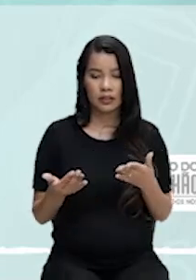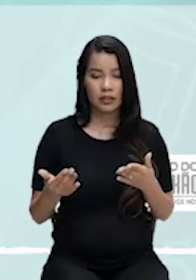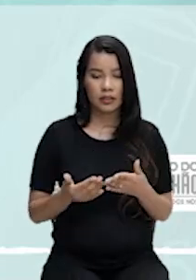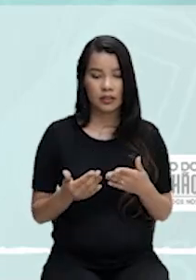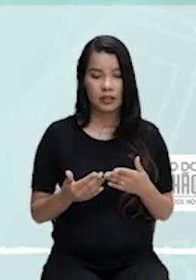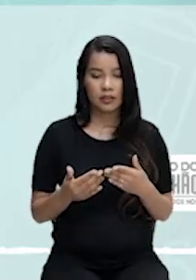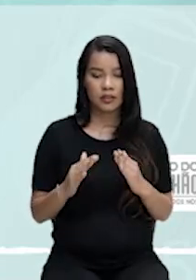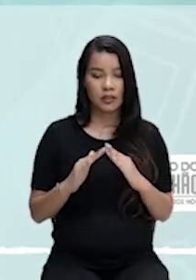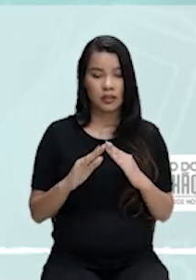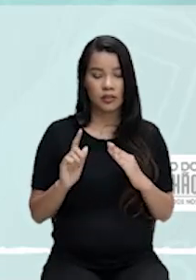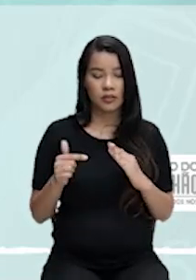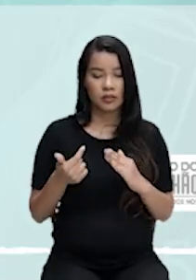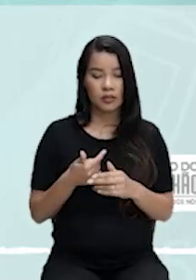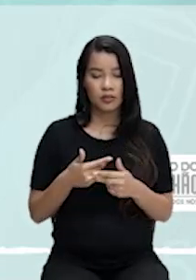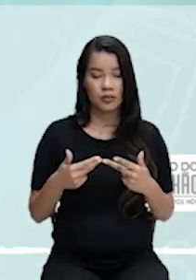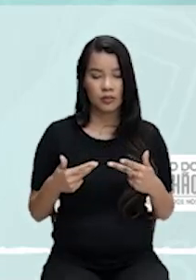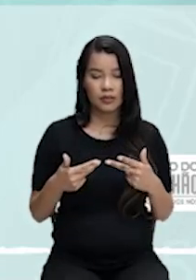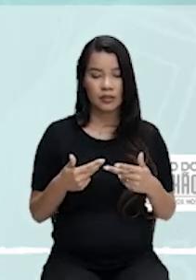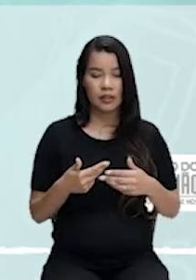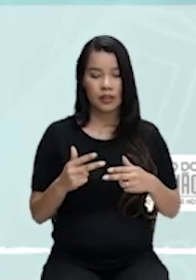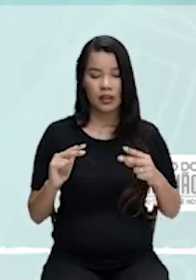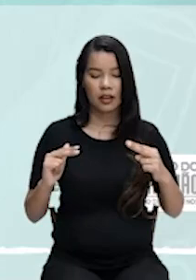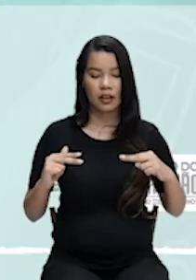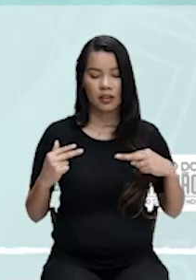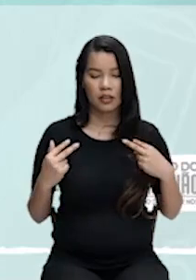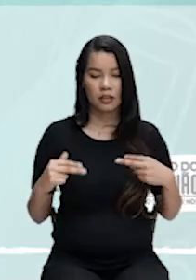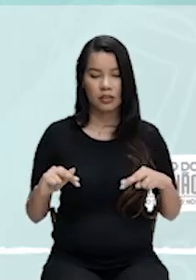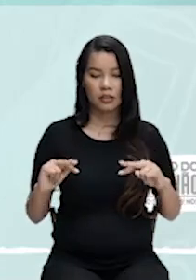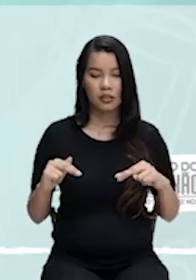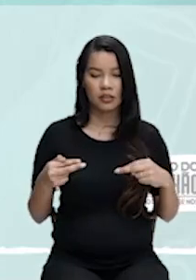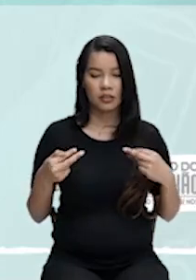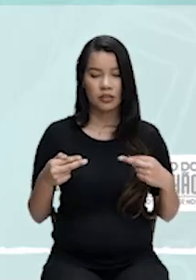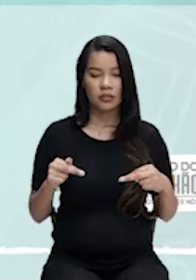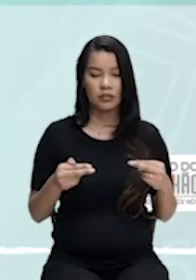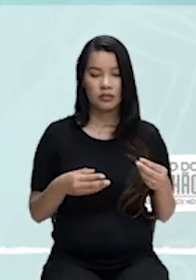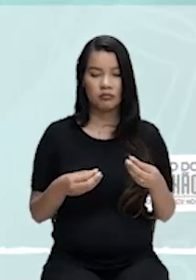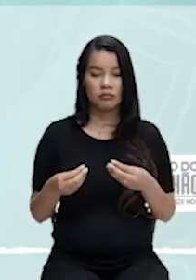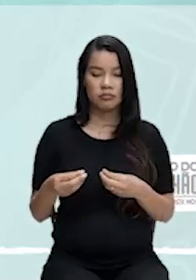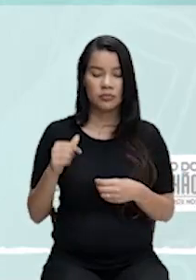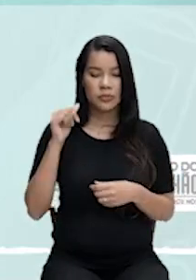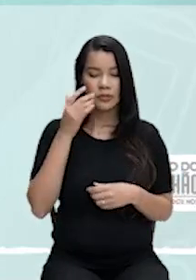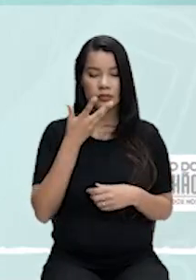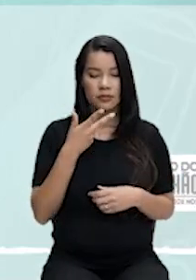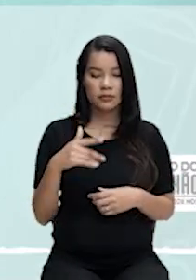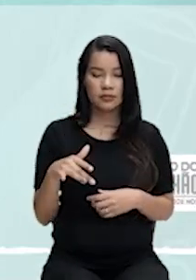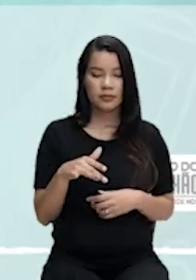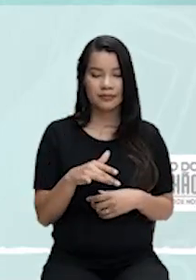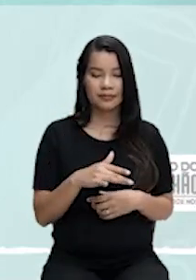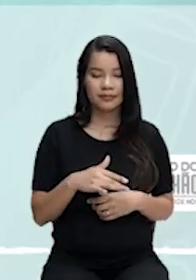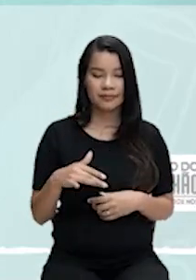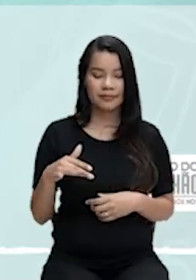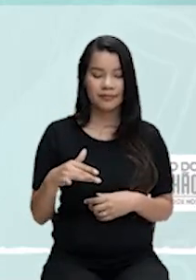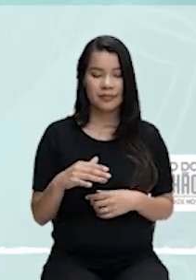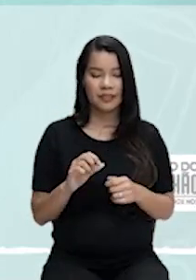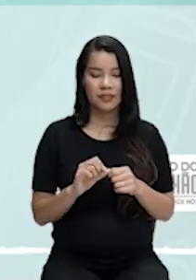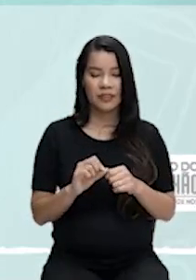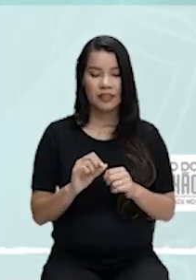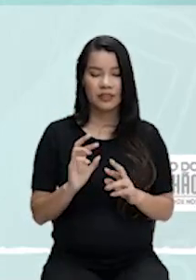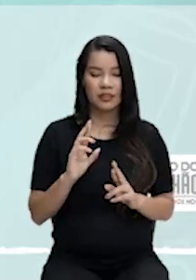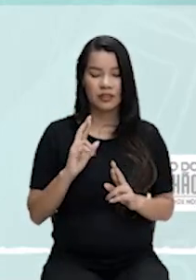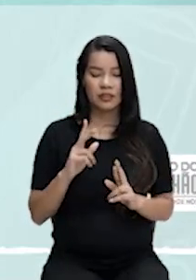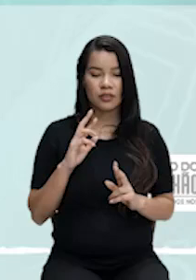Olha ali a rede cheia de menino, né? E aí ele faz essa crítica entre a rede social e a rede em